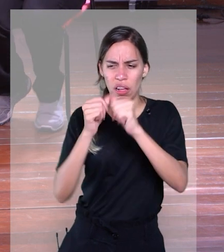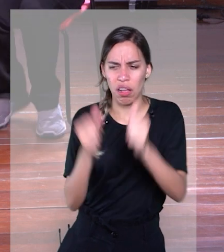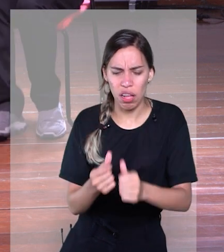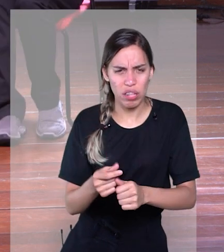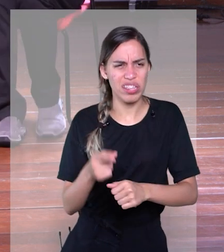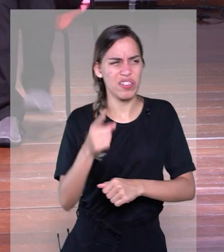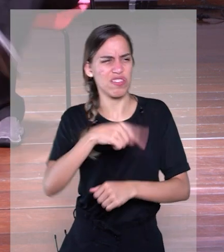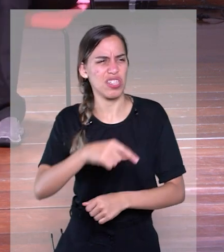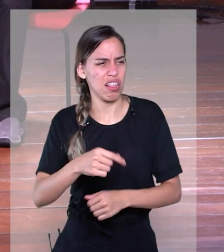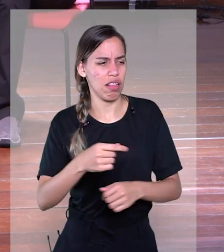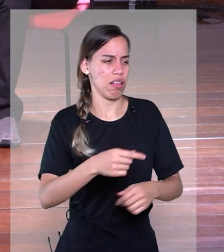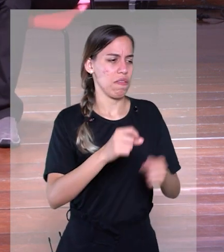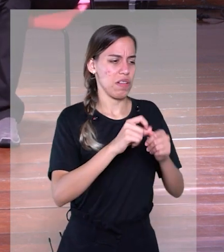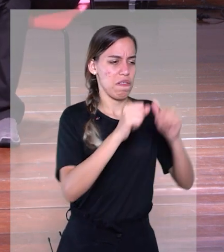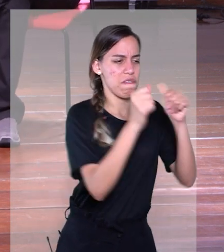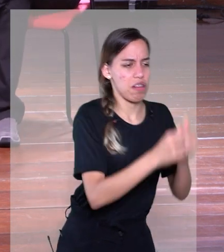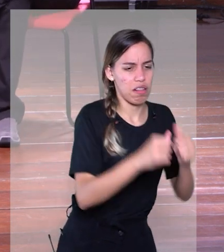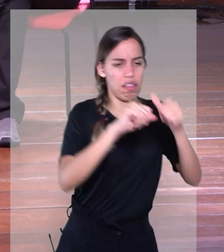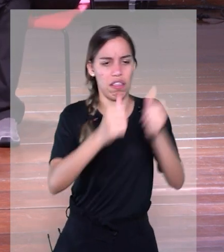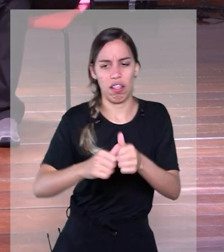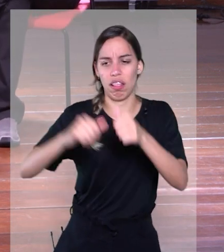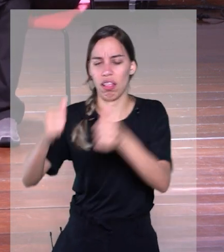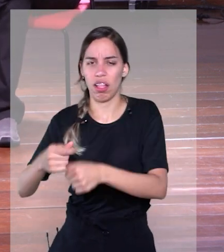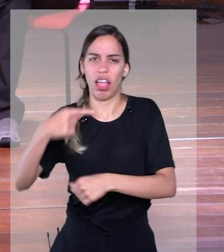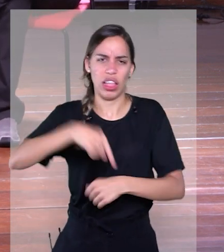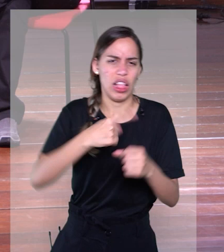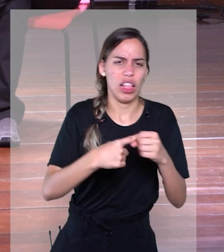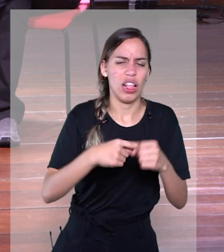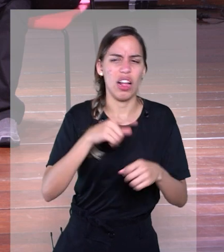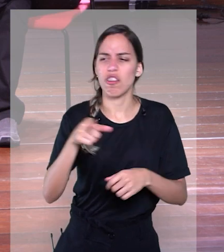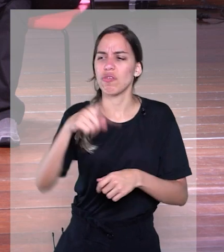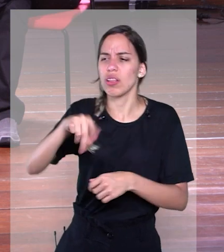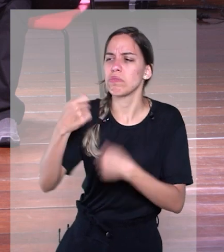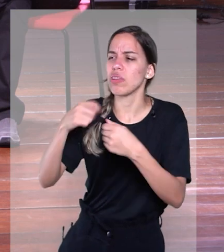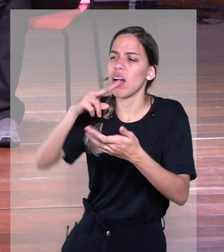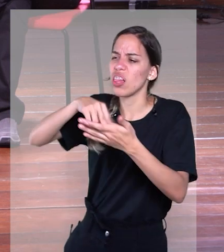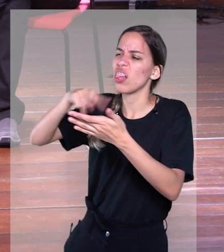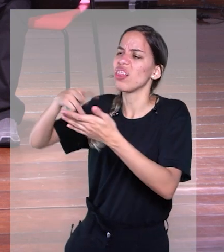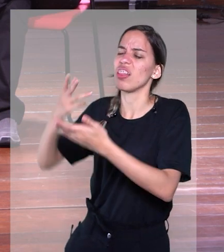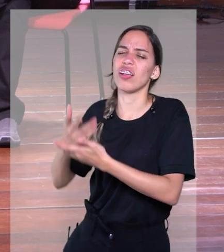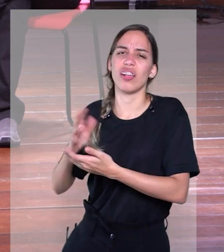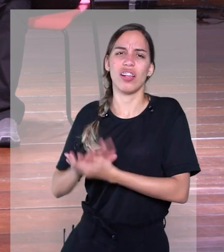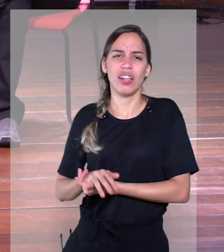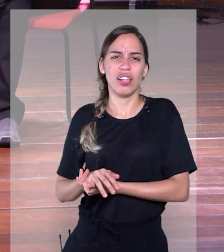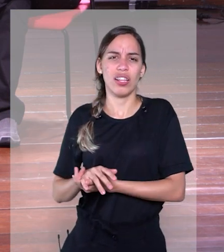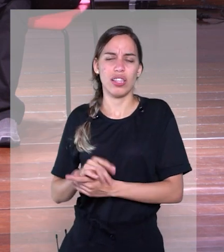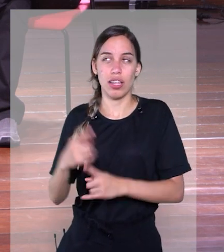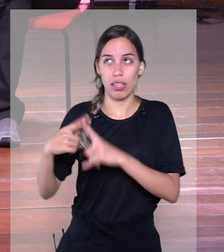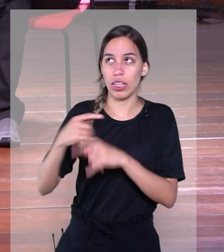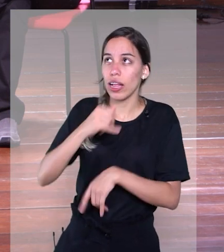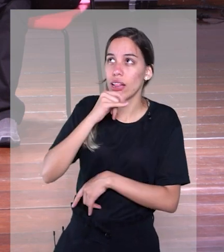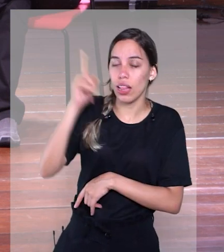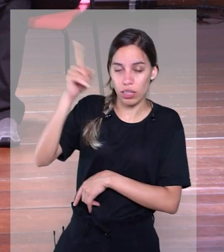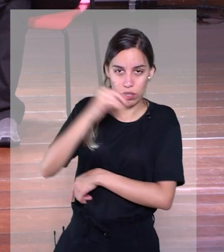seus livros em vez de botarem estátuas, não gastem mais dinheiro com isso, né? E outra curiosidade da estátua do Carlos no Rio de Janeiro